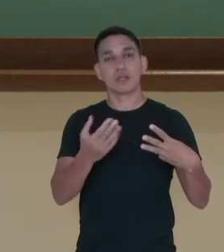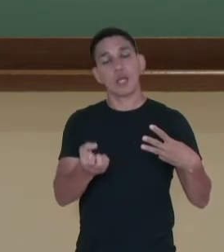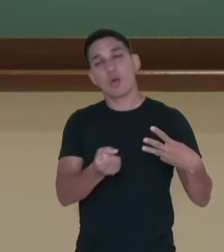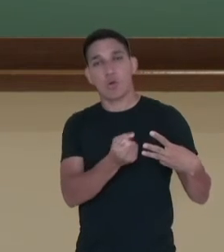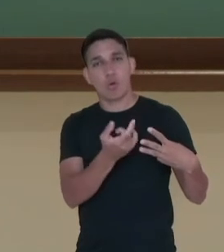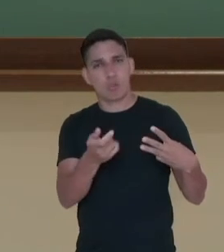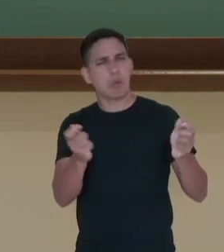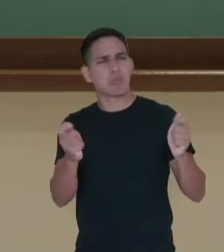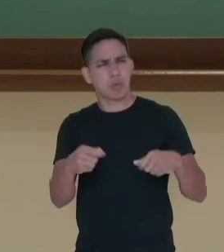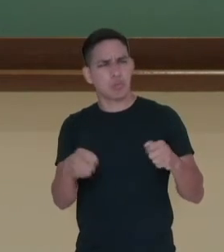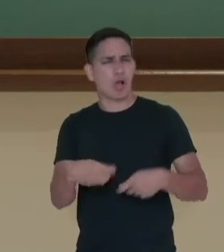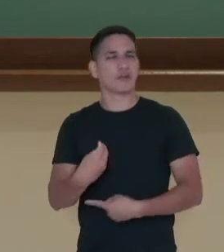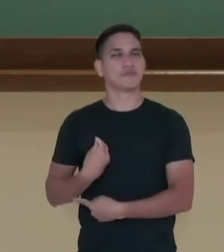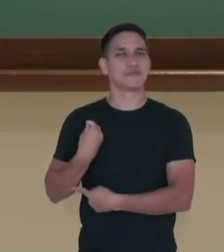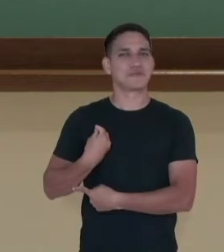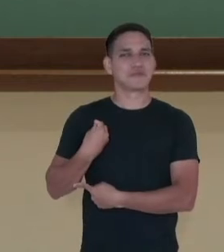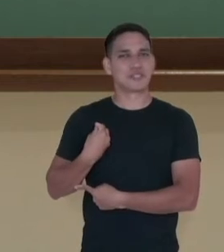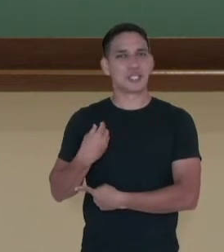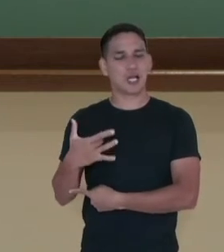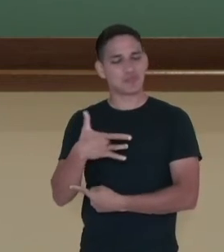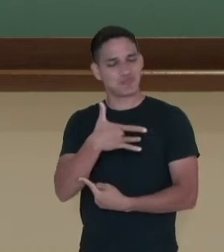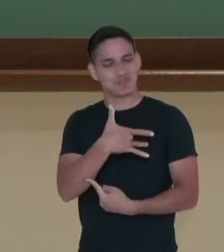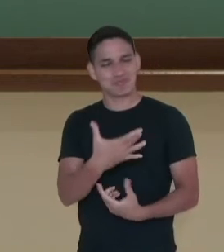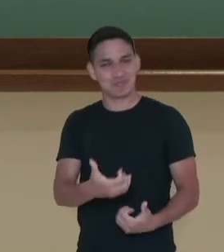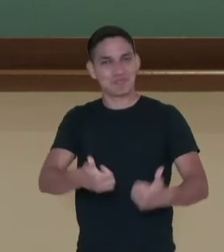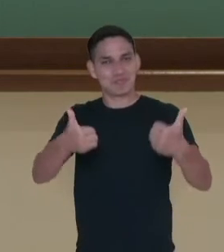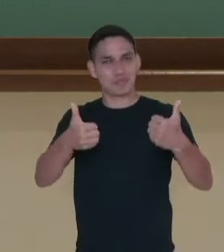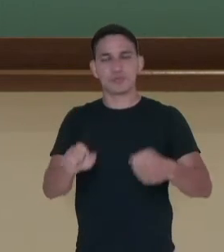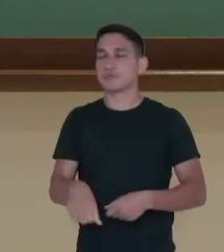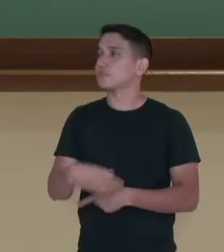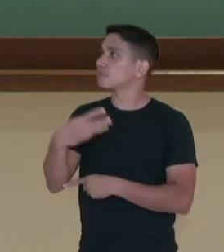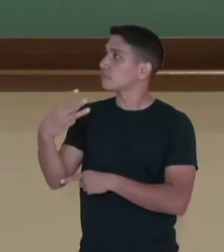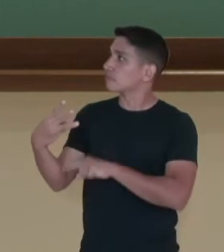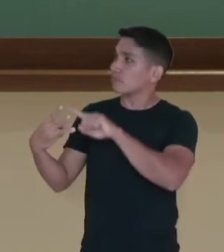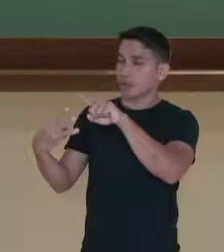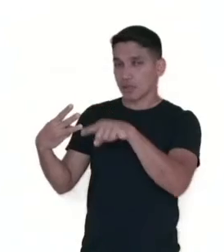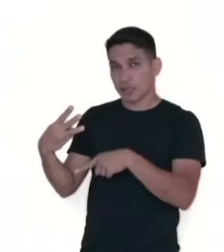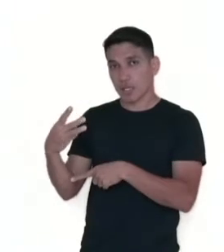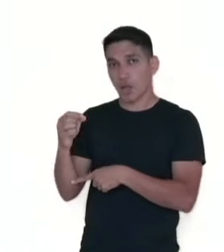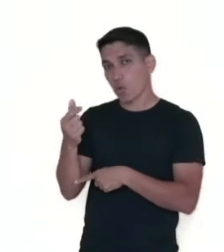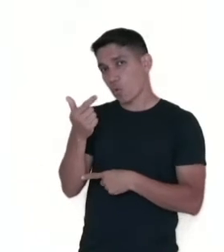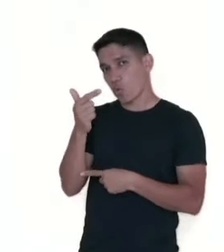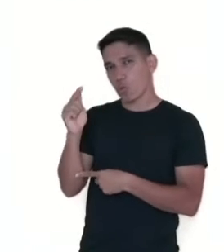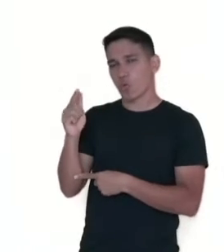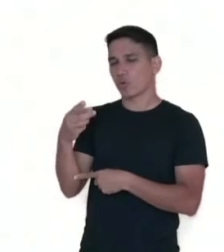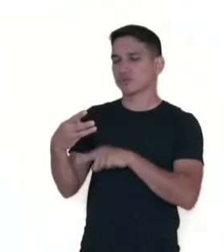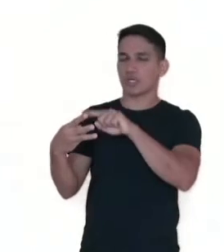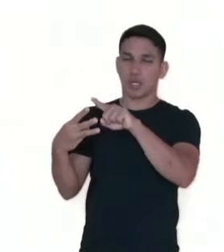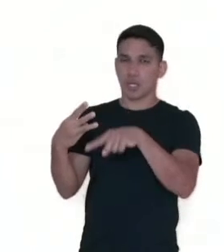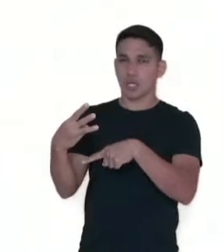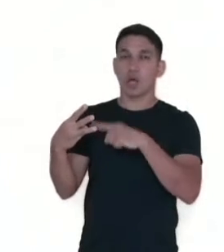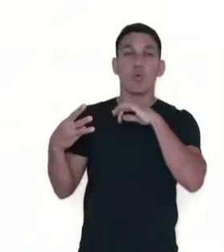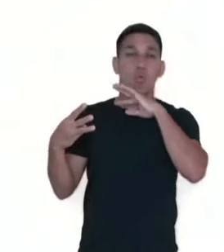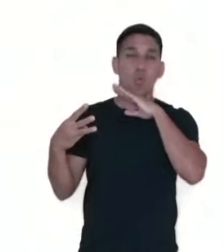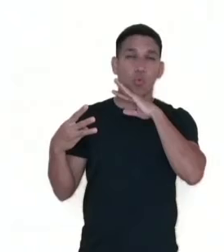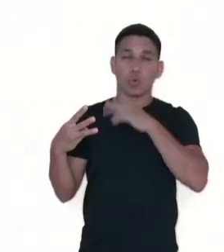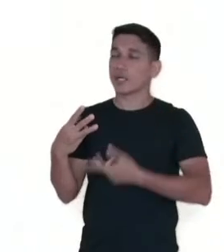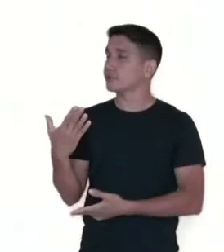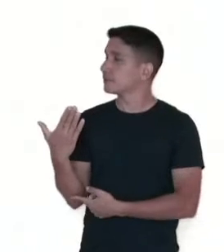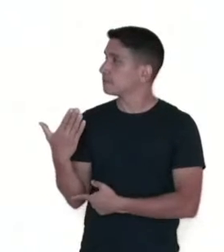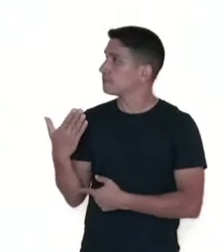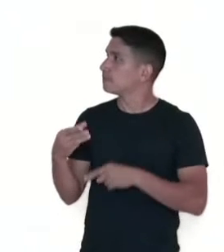possibilidades aí para uma vida saudável, tá? Hábitos insalubres, que não são bons, né? Ó,